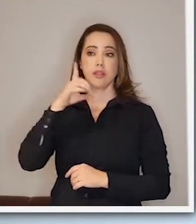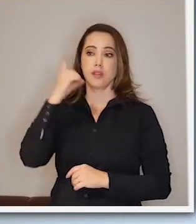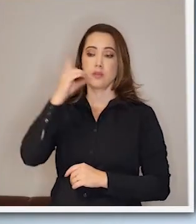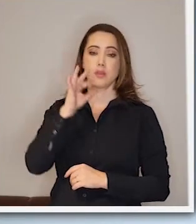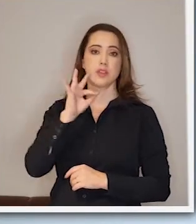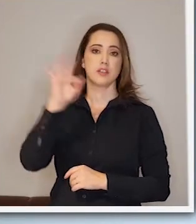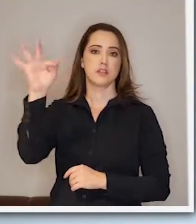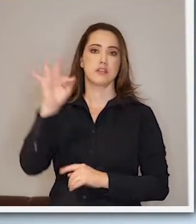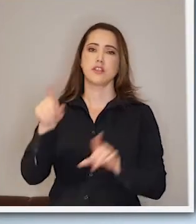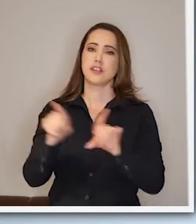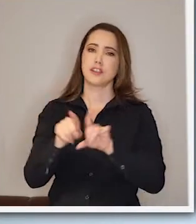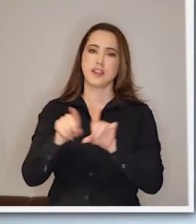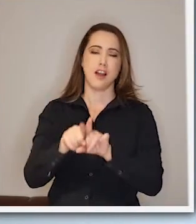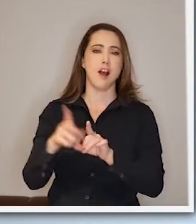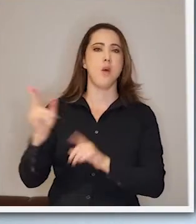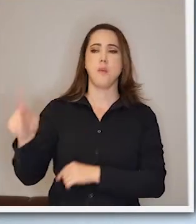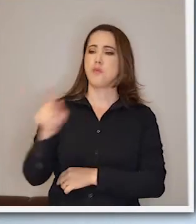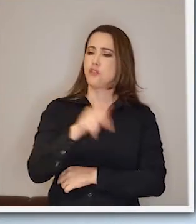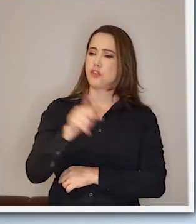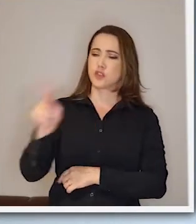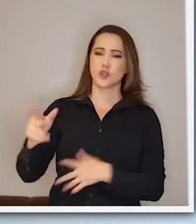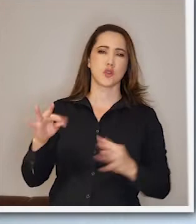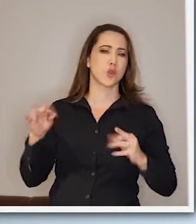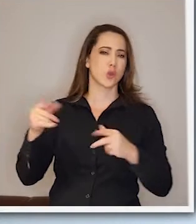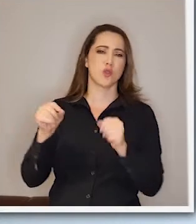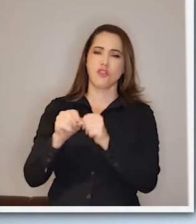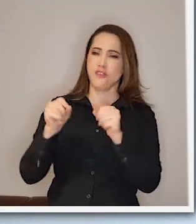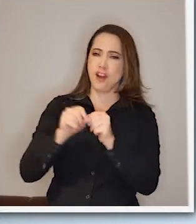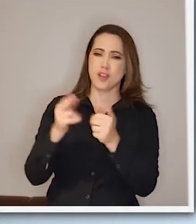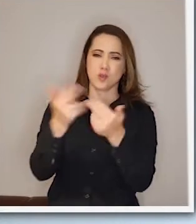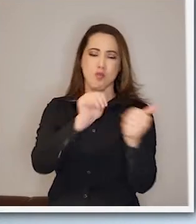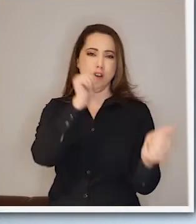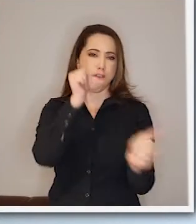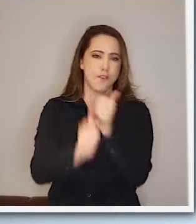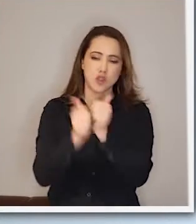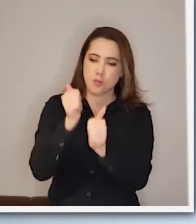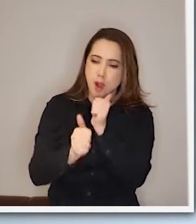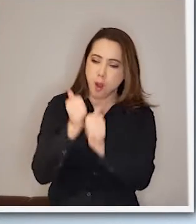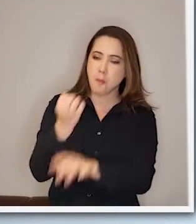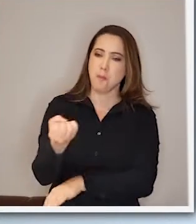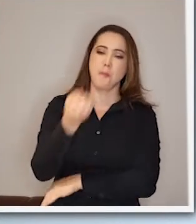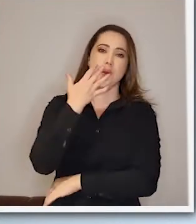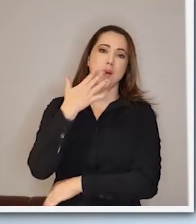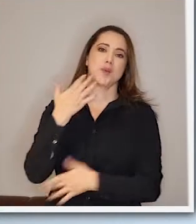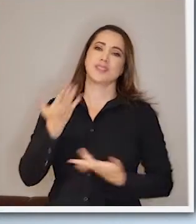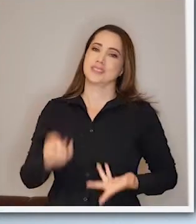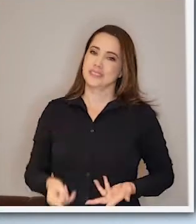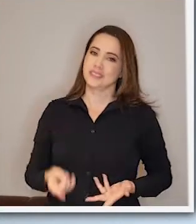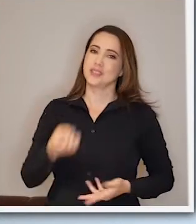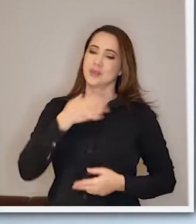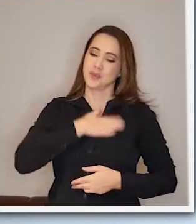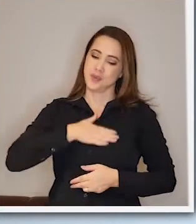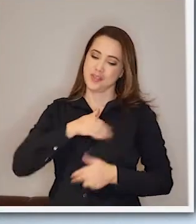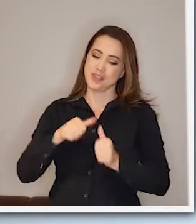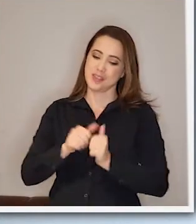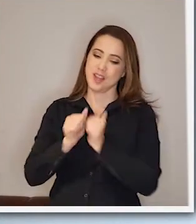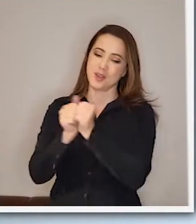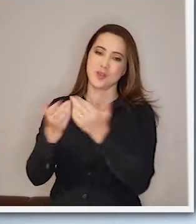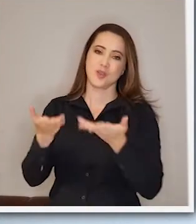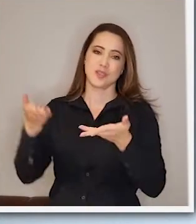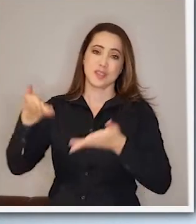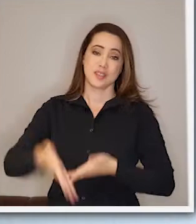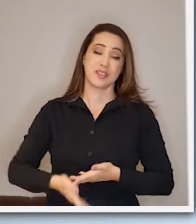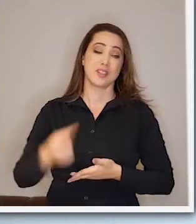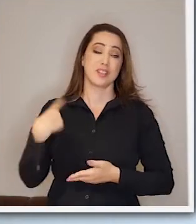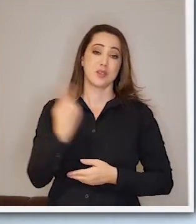chuta, bate o escanteio, cabeceia, faz de tudo. Fabiano Guimarães, prazer recebê-lo aqui no nosso Block